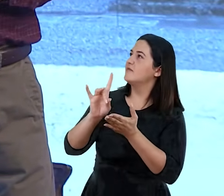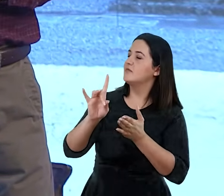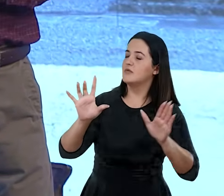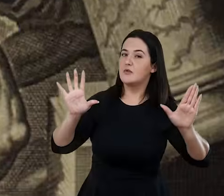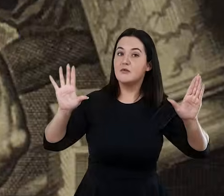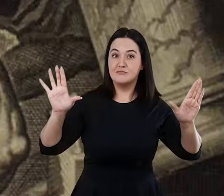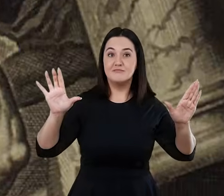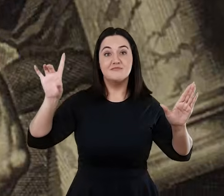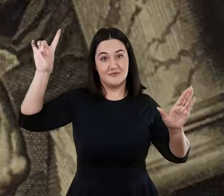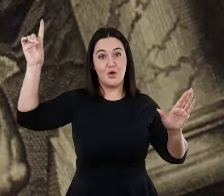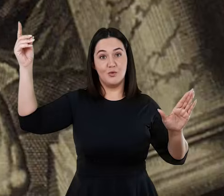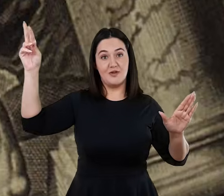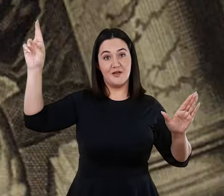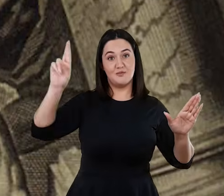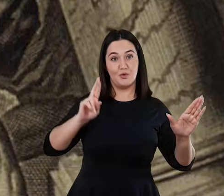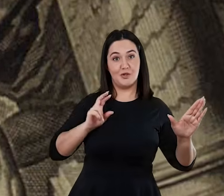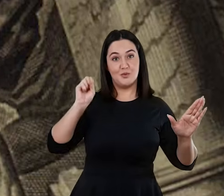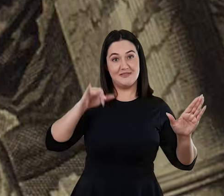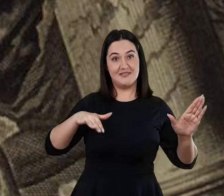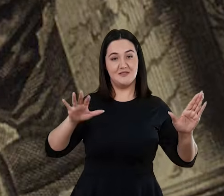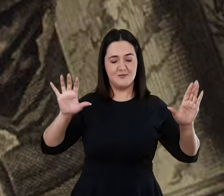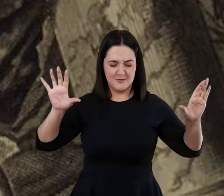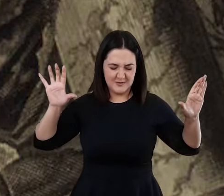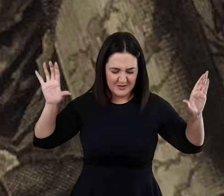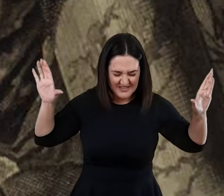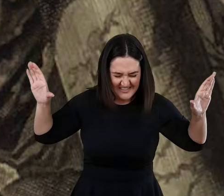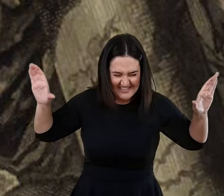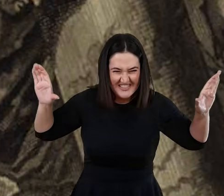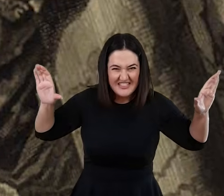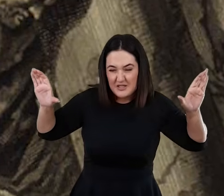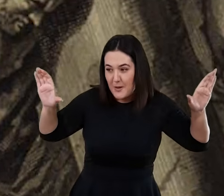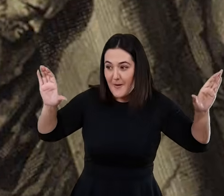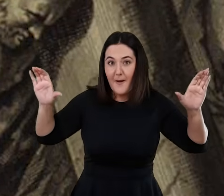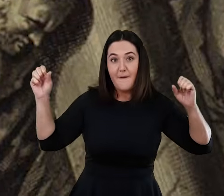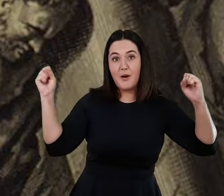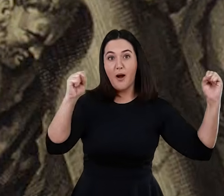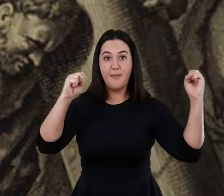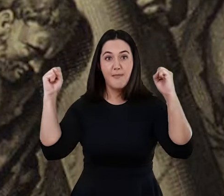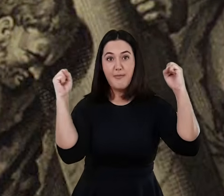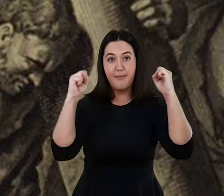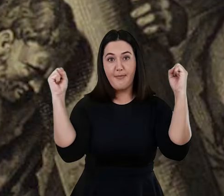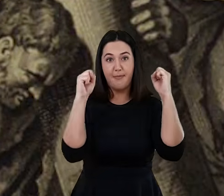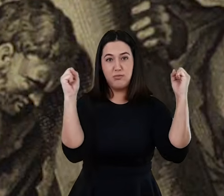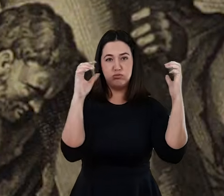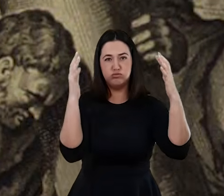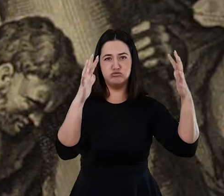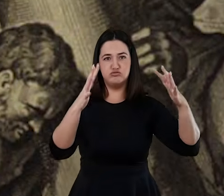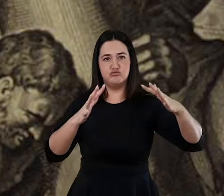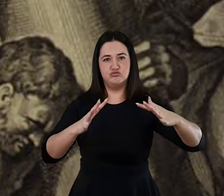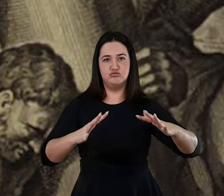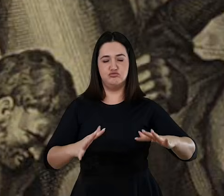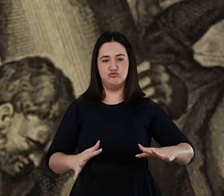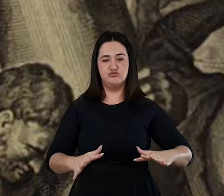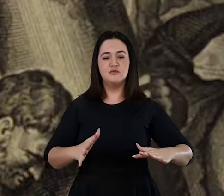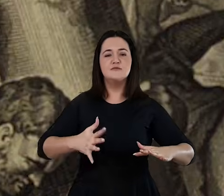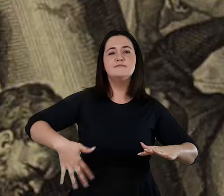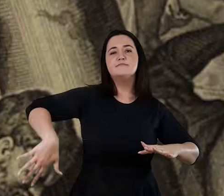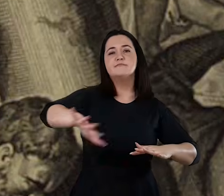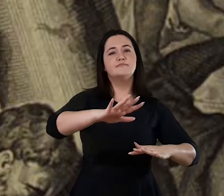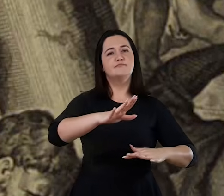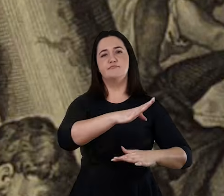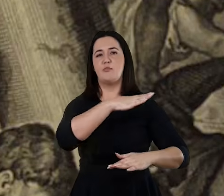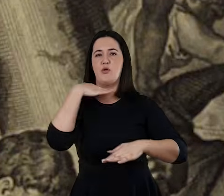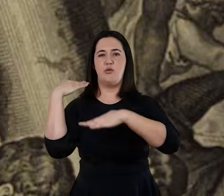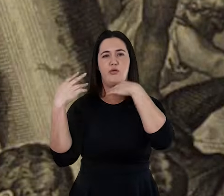nome de Deus. O pedido foi atendido, e Sansão derrubou com as mãos as colunas do templo filisteu, ocasionando a morte